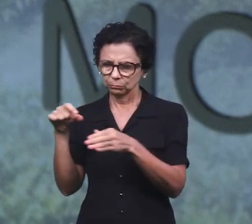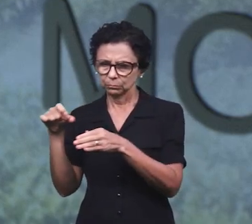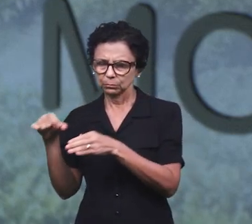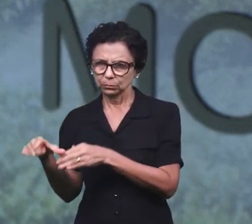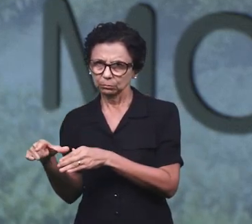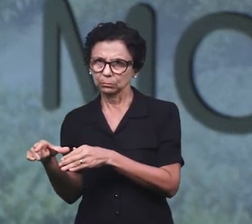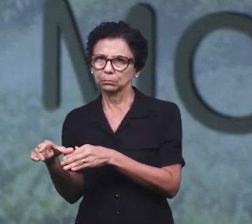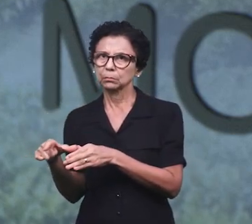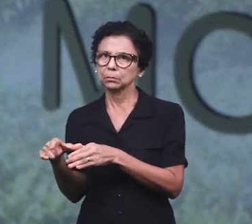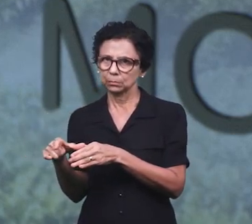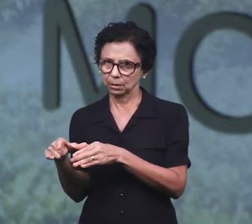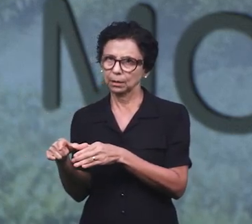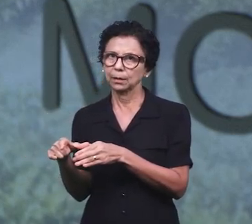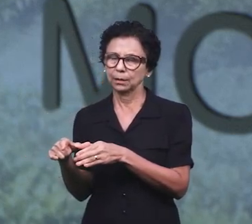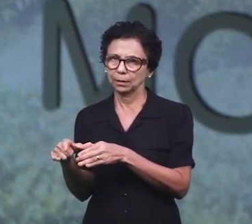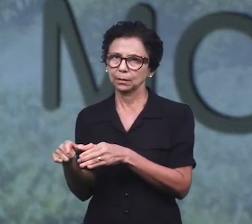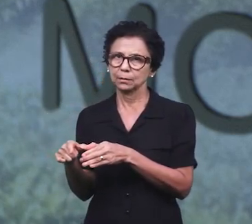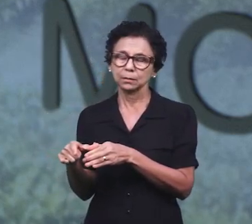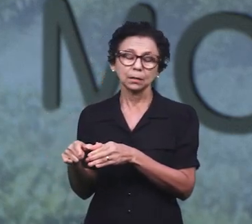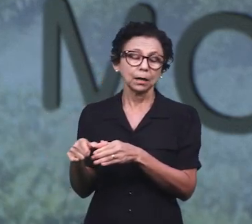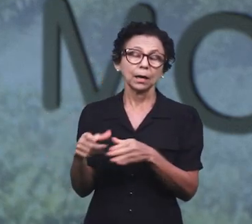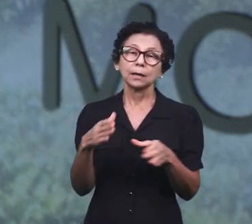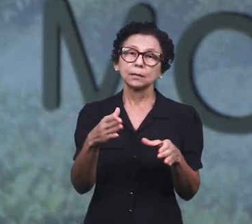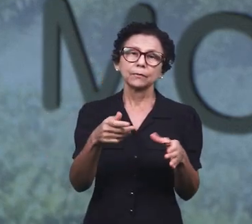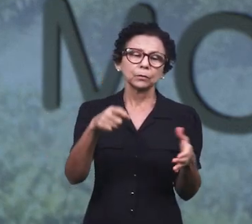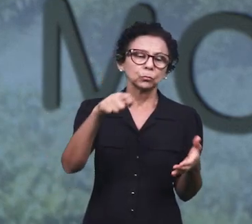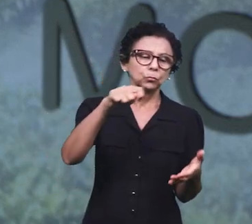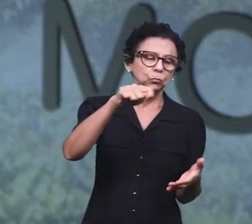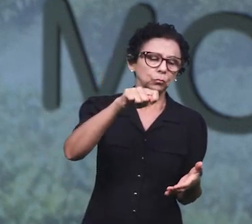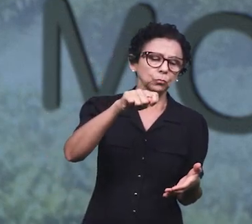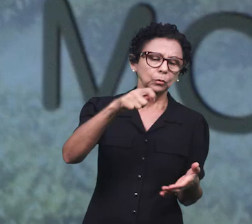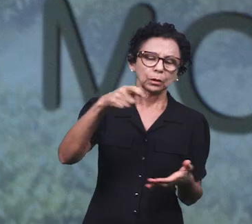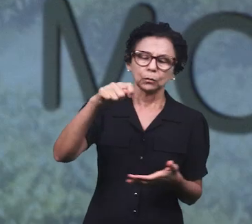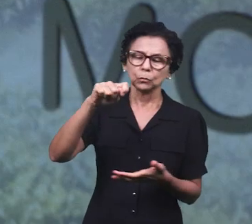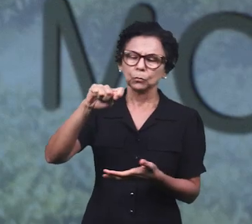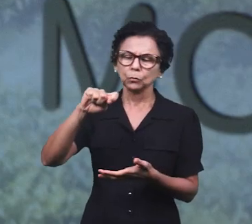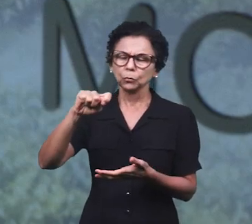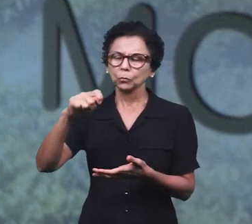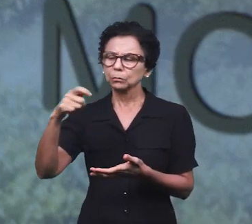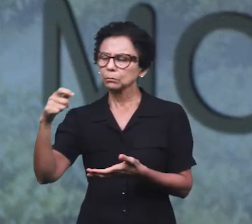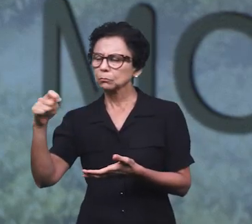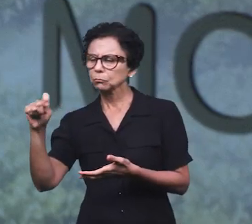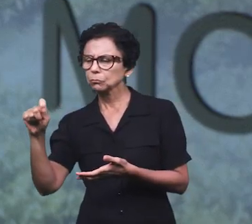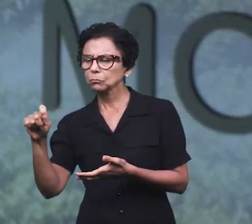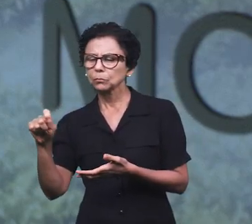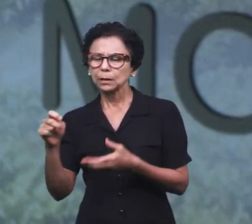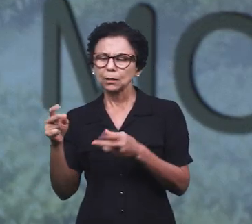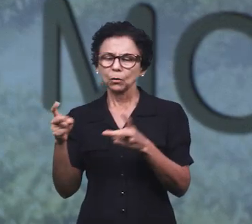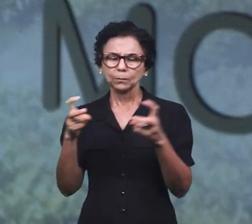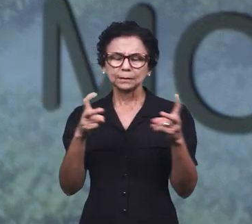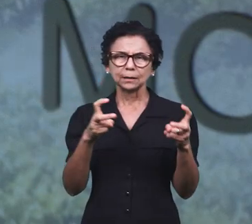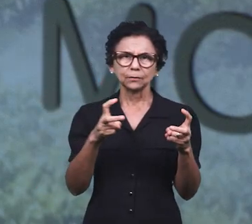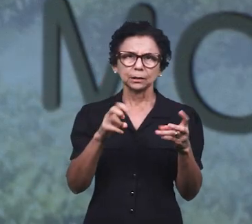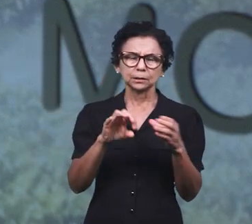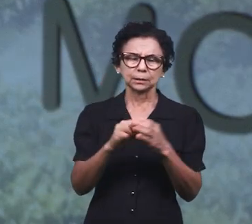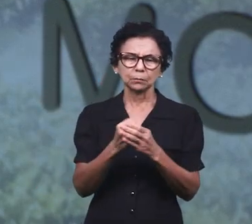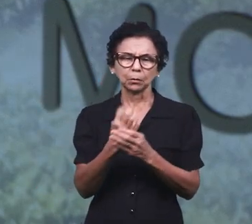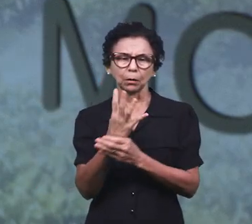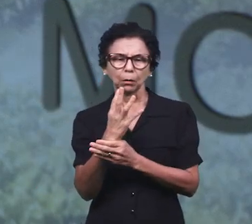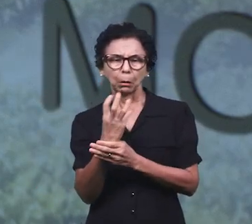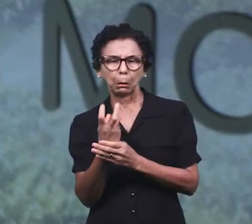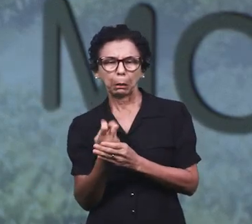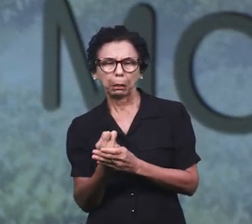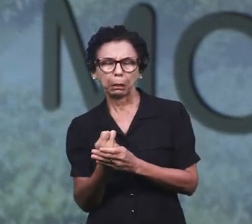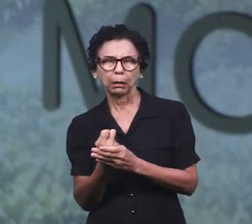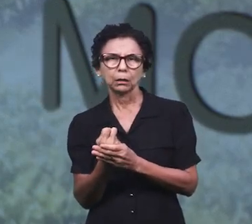com o próprio lidar, o próprio cuidado que você vai tendo. Isso vai te motivando a buscar conhecimentos e daí